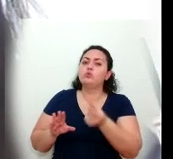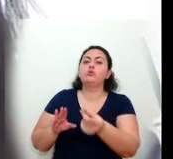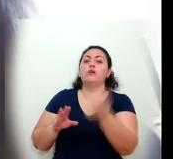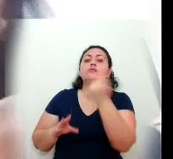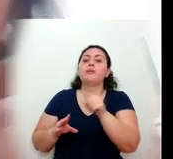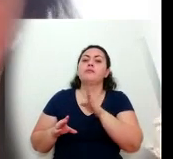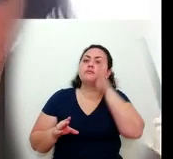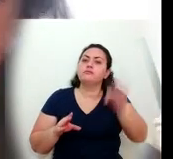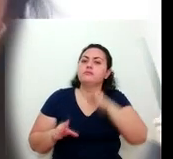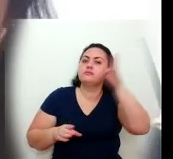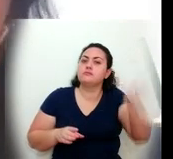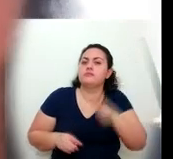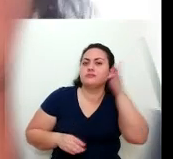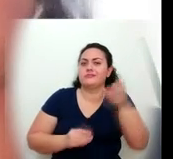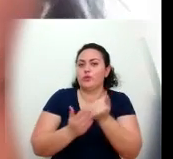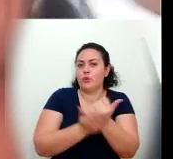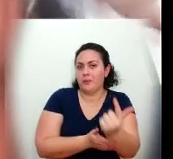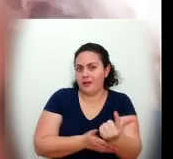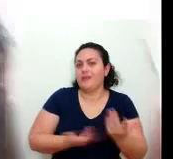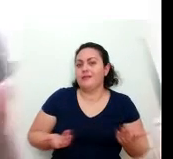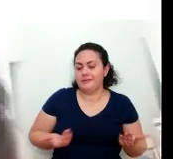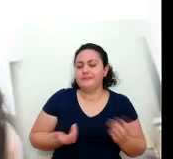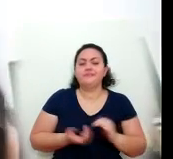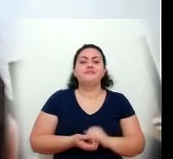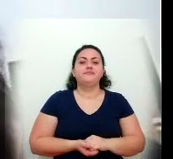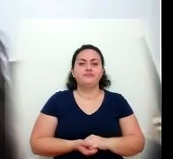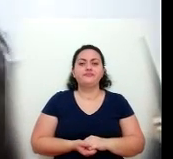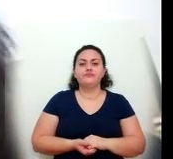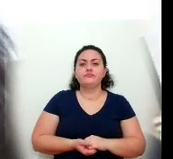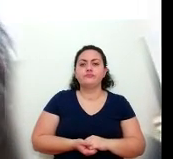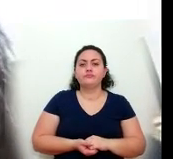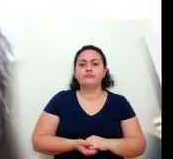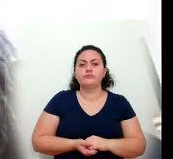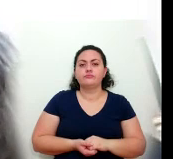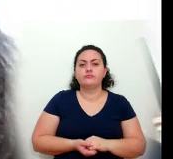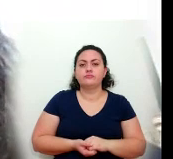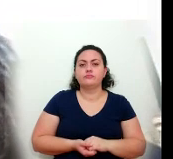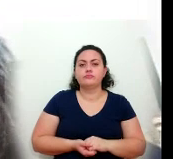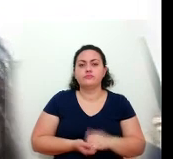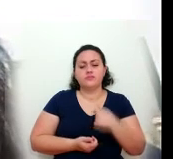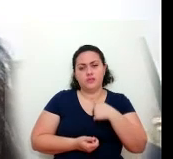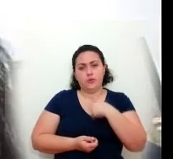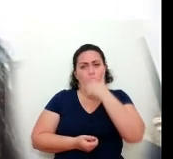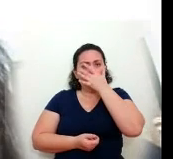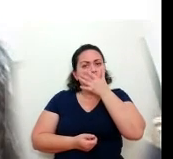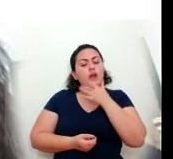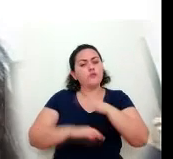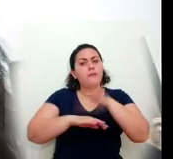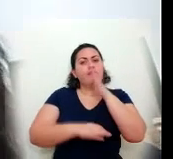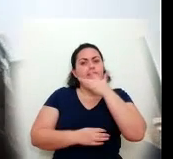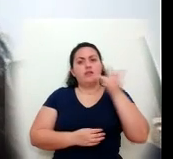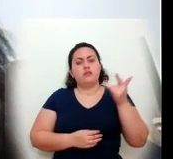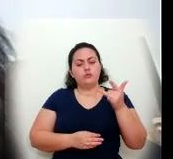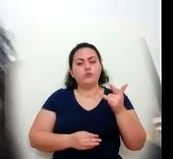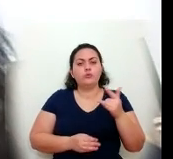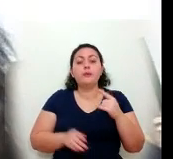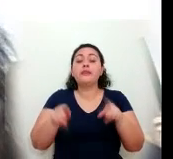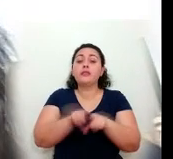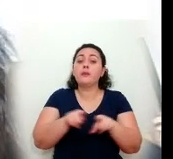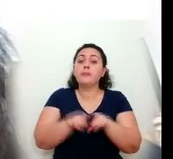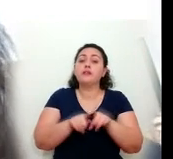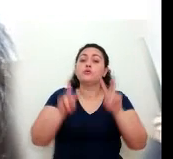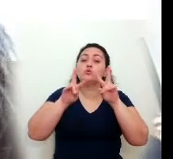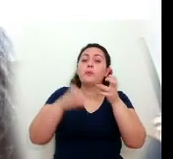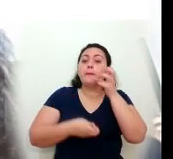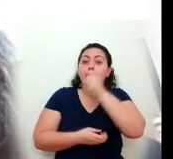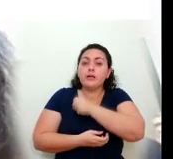todos os dias sem precisar comprá-las toda hora, né? Sim. Que eu acho que facilita um